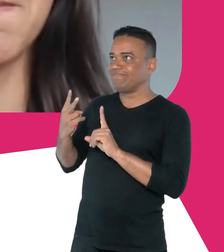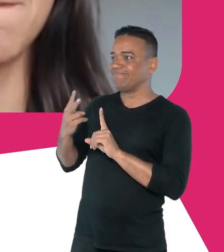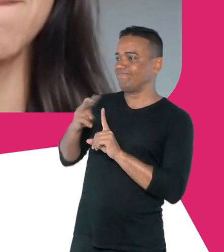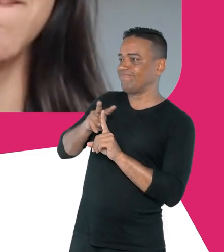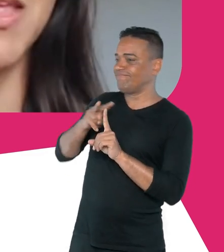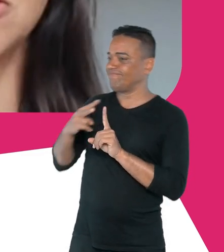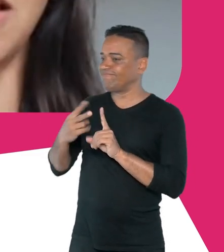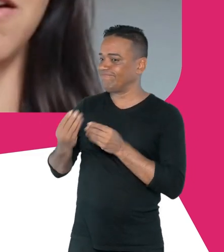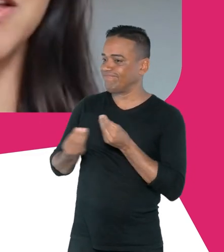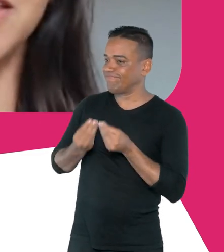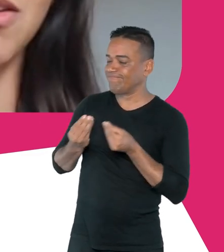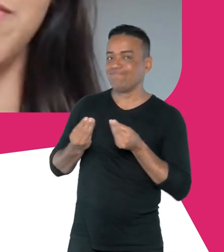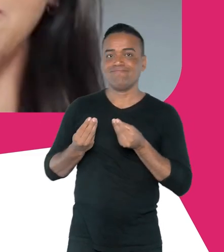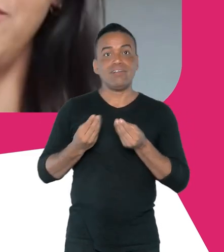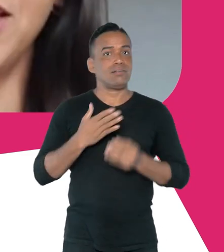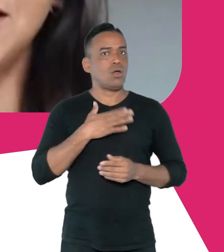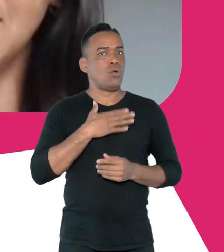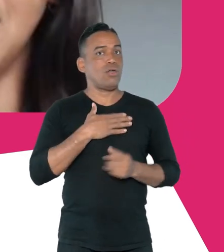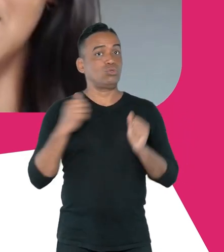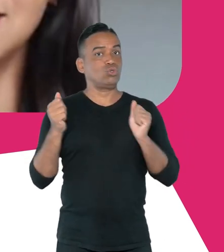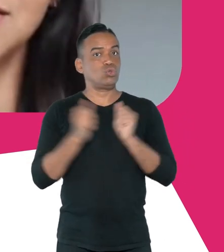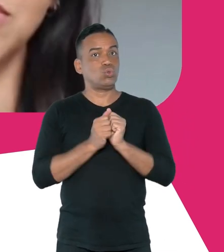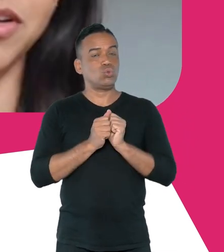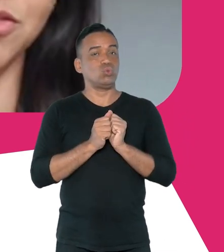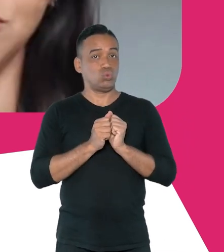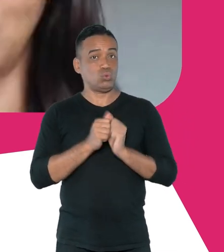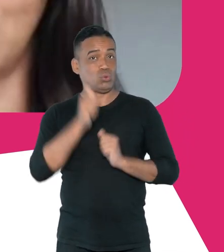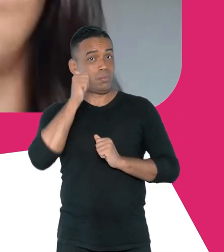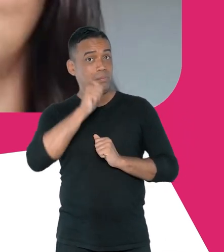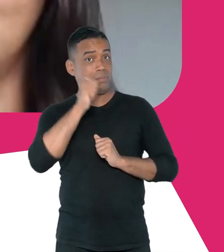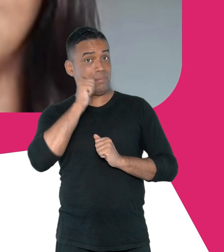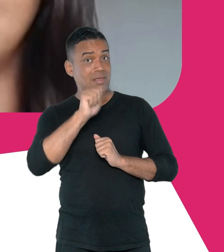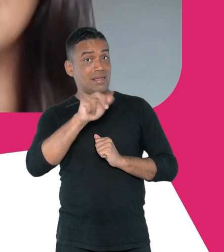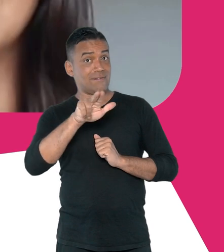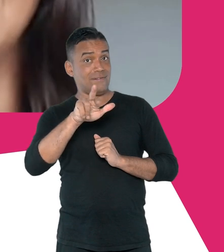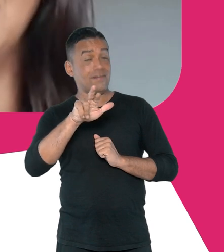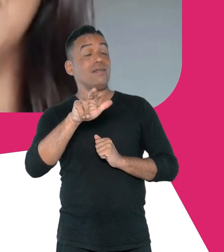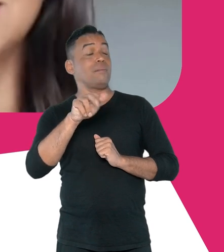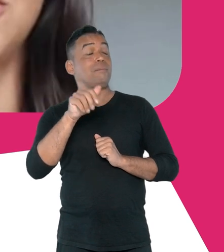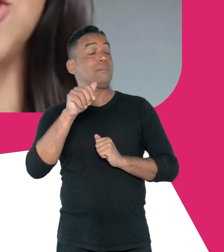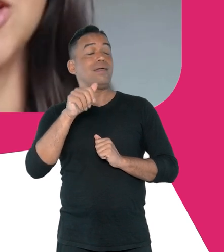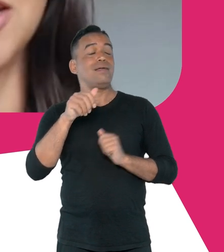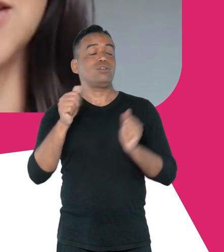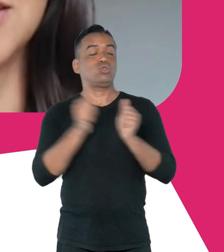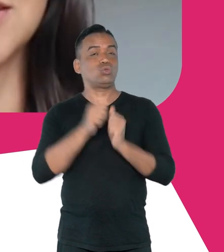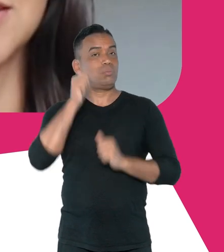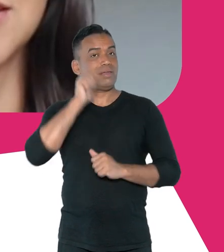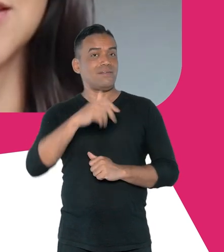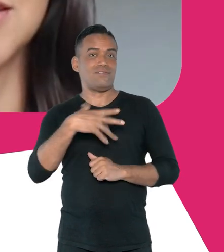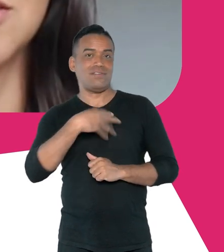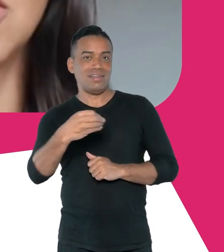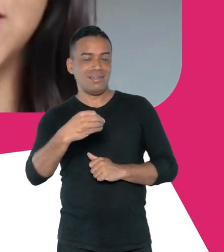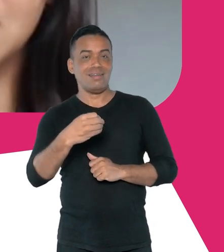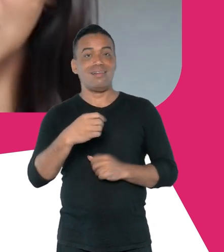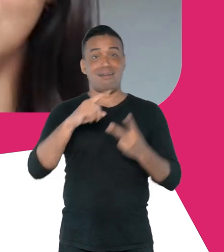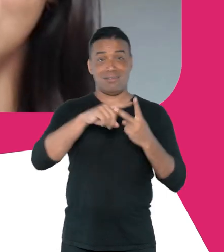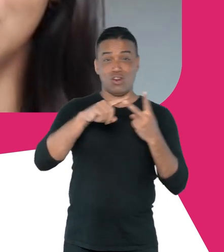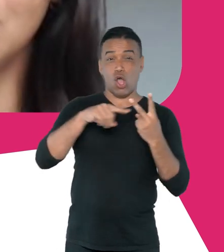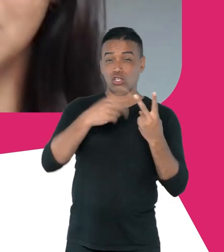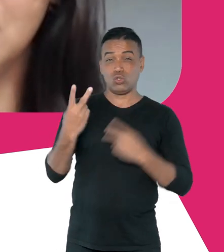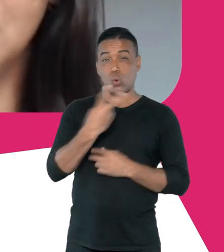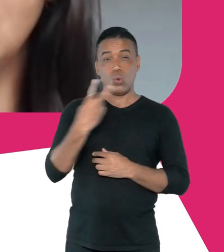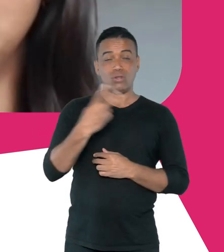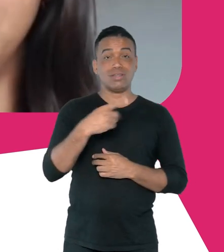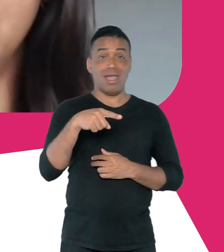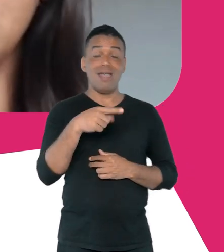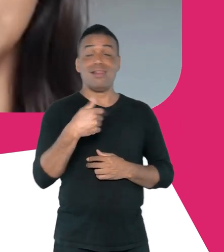e eu estava aqui com a minha filha em casa, morando só nós duas, ela tinha 2